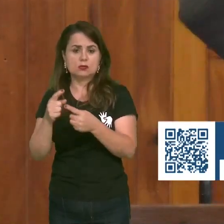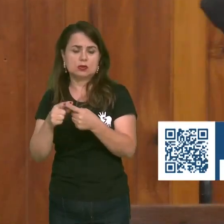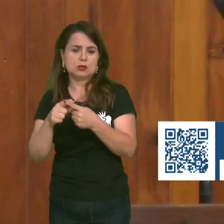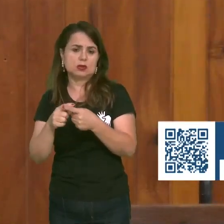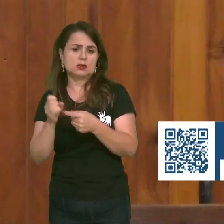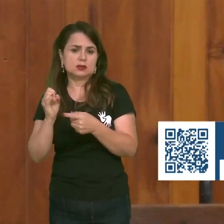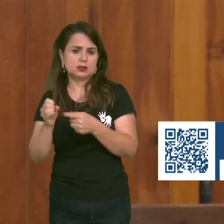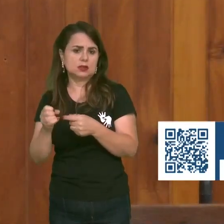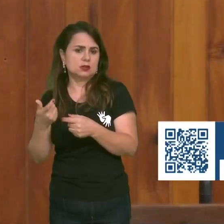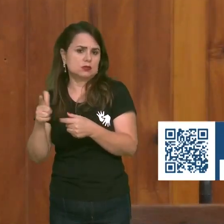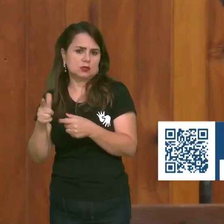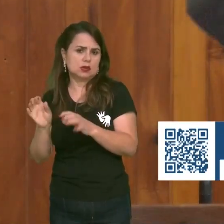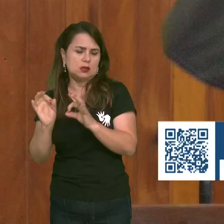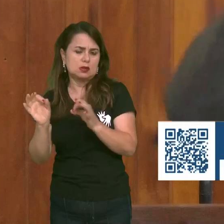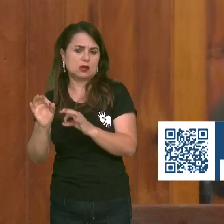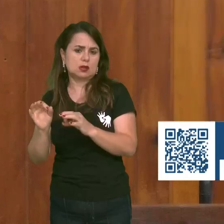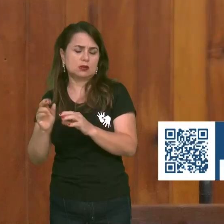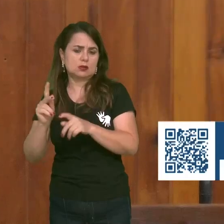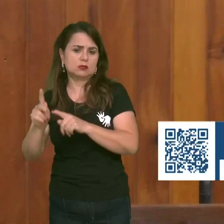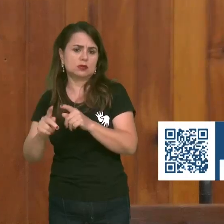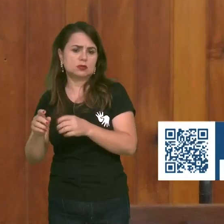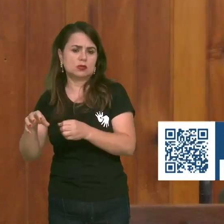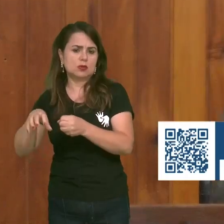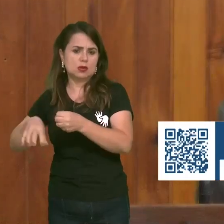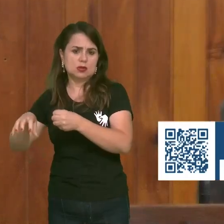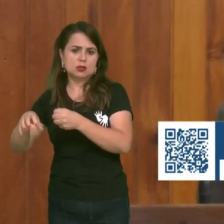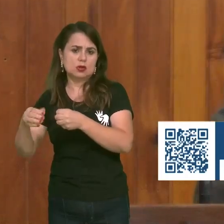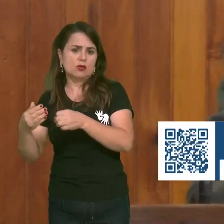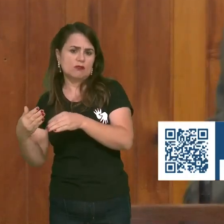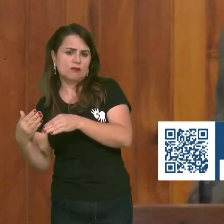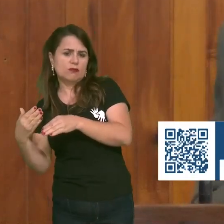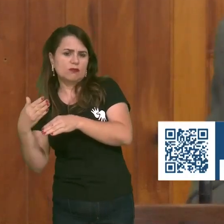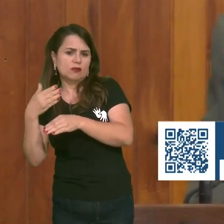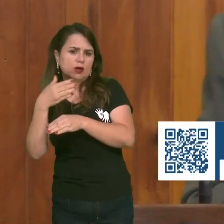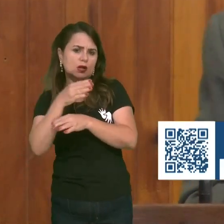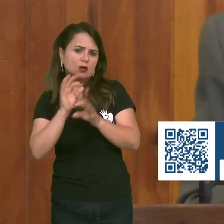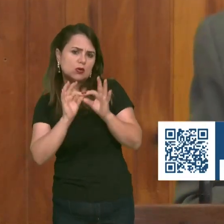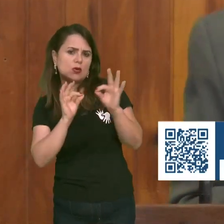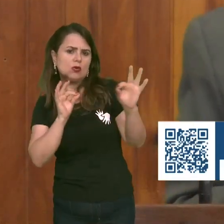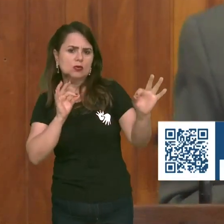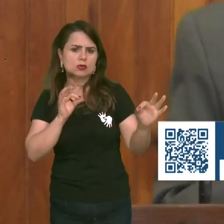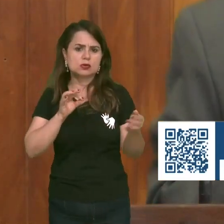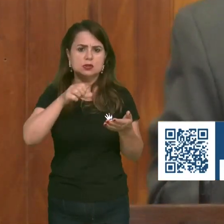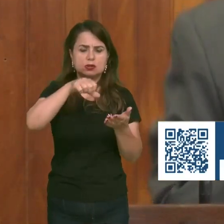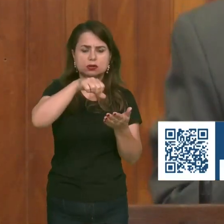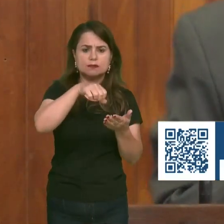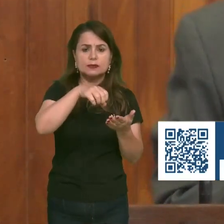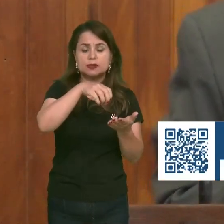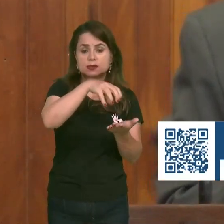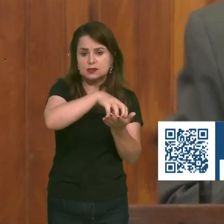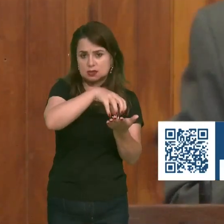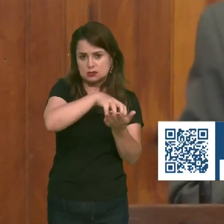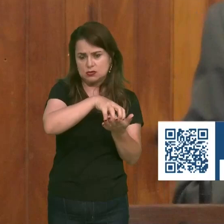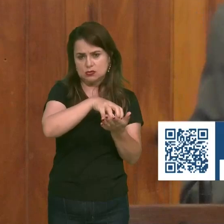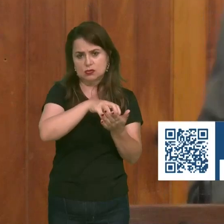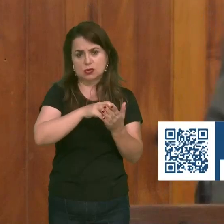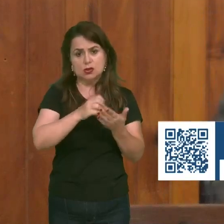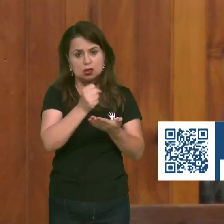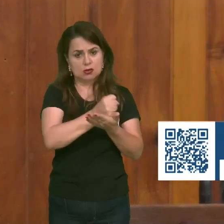o centro até a localidade para que possam retirar os seus medicamentos